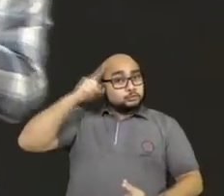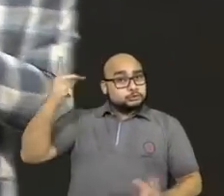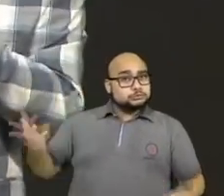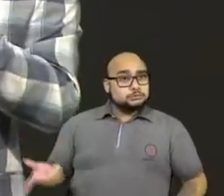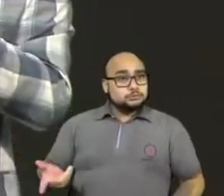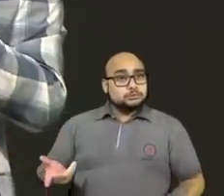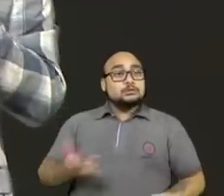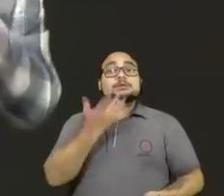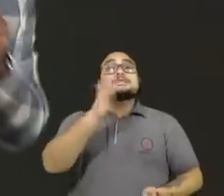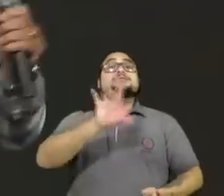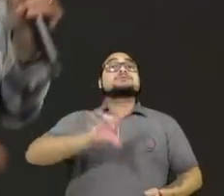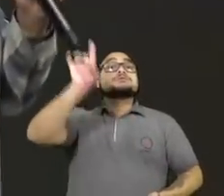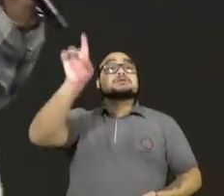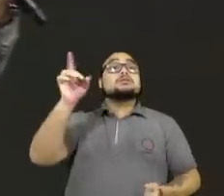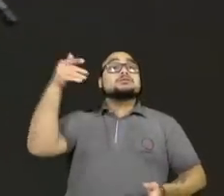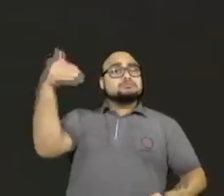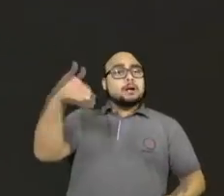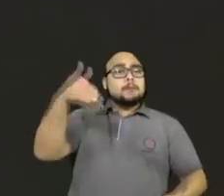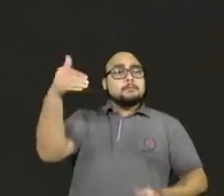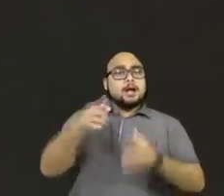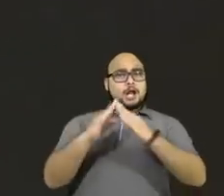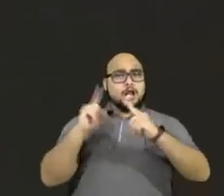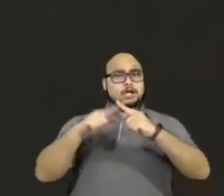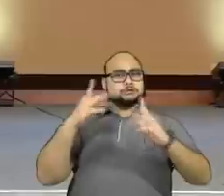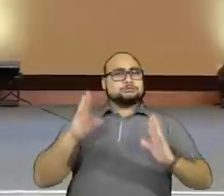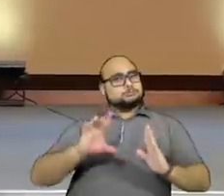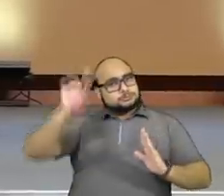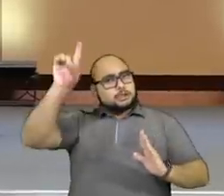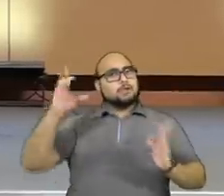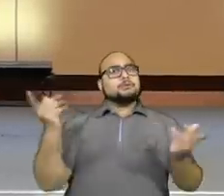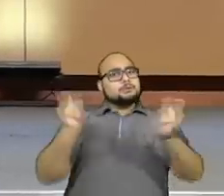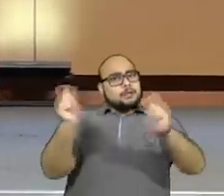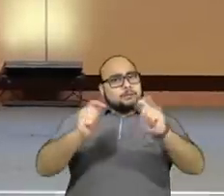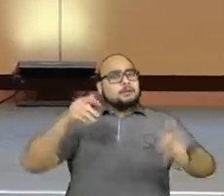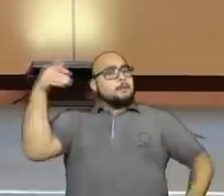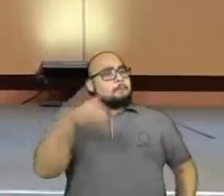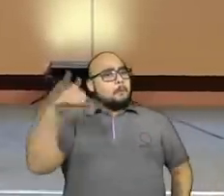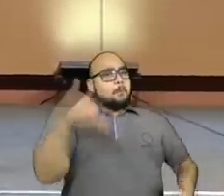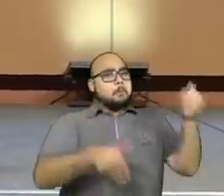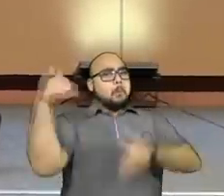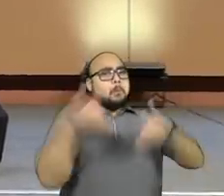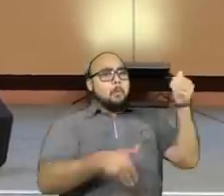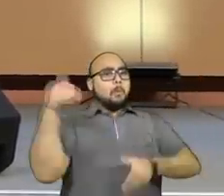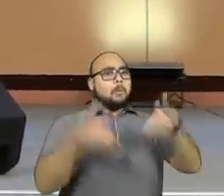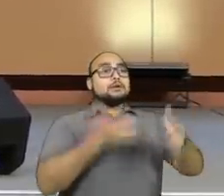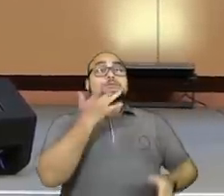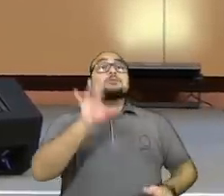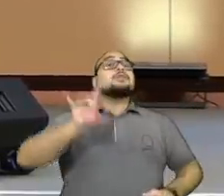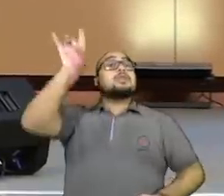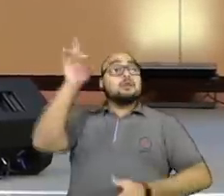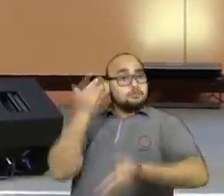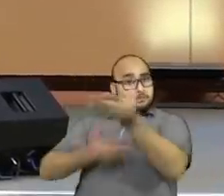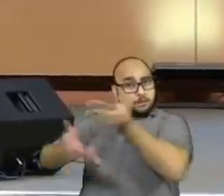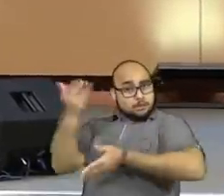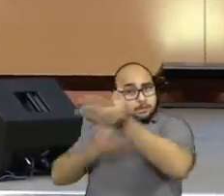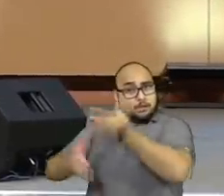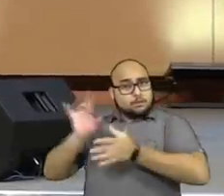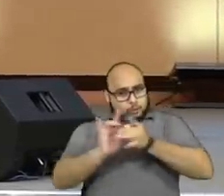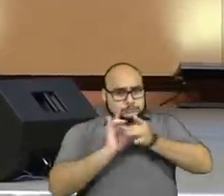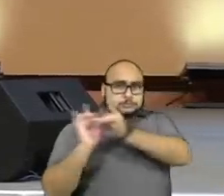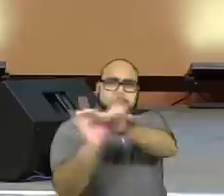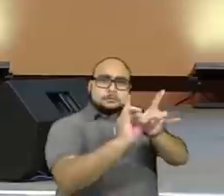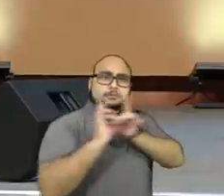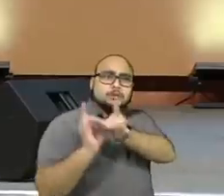estar na casa de Deus todo dia que é possível. Temer a Deus é você manter comunhão com os irmãos. Temer a Deus